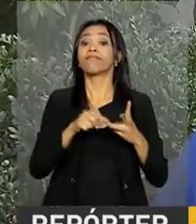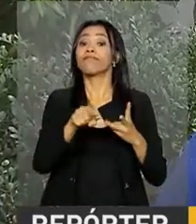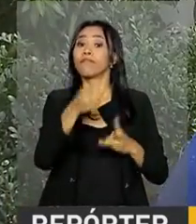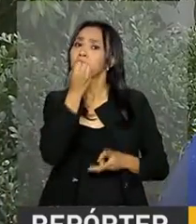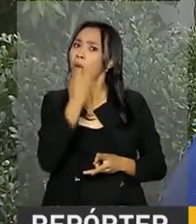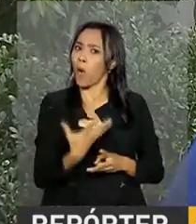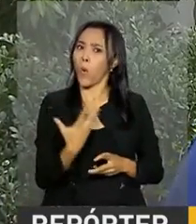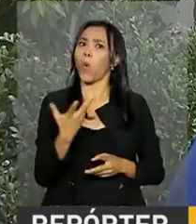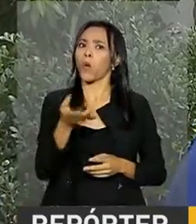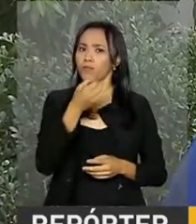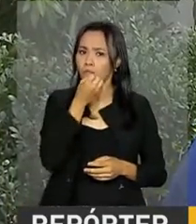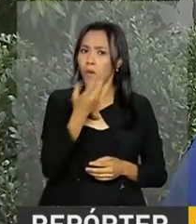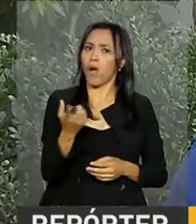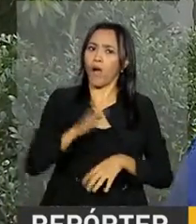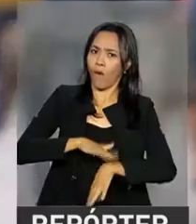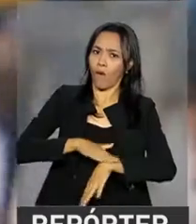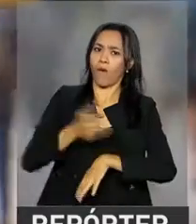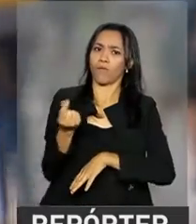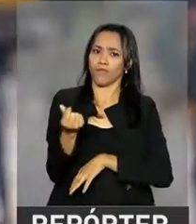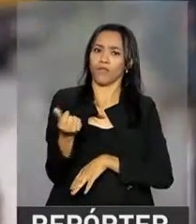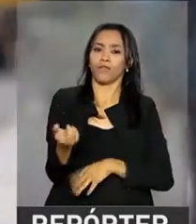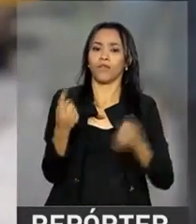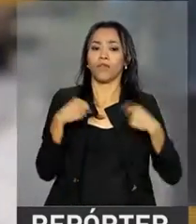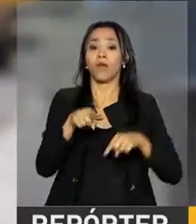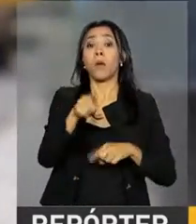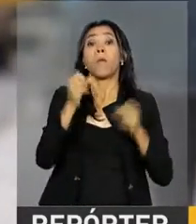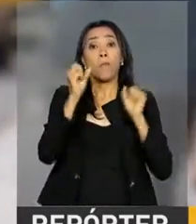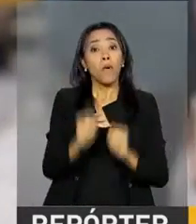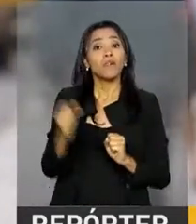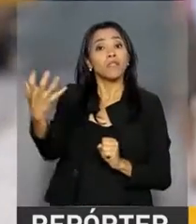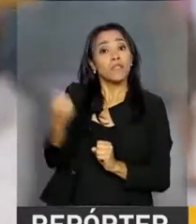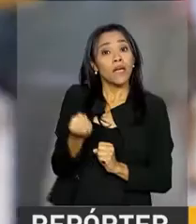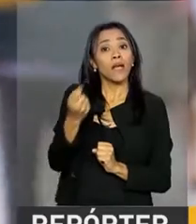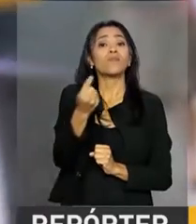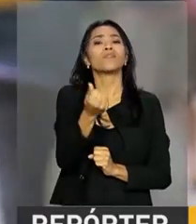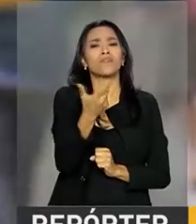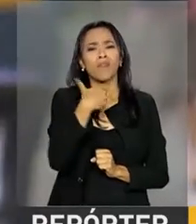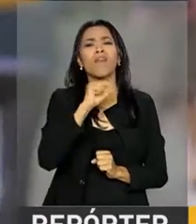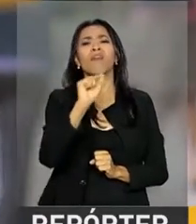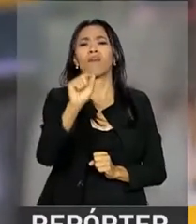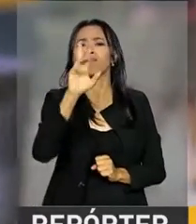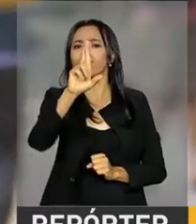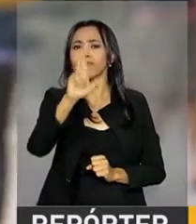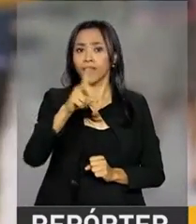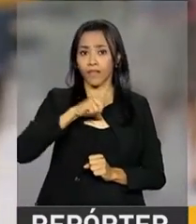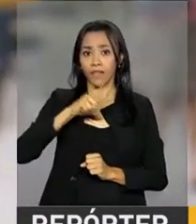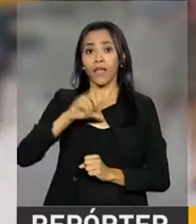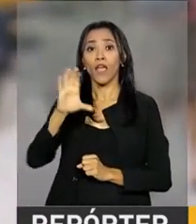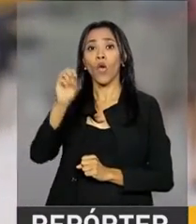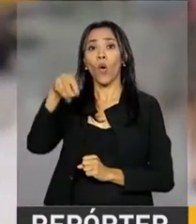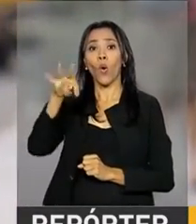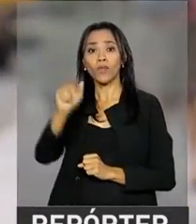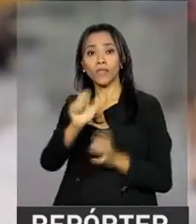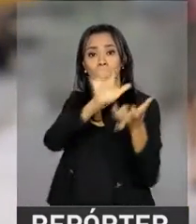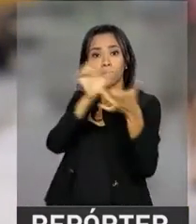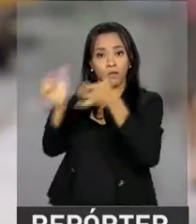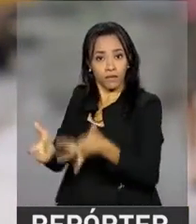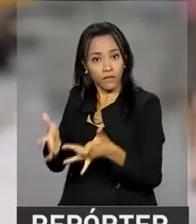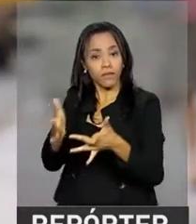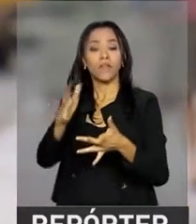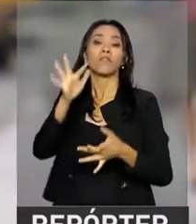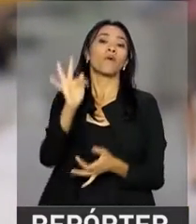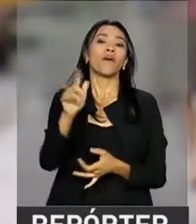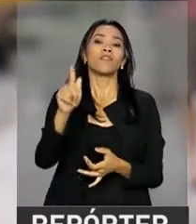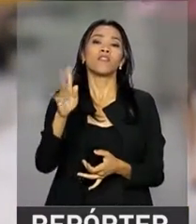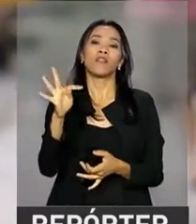uma boa. Em boa hora. Em boa hora. Podem sacar o dinheiro trabalhadores que têm contas inativas do FGTS, ou